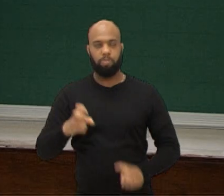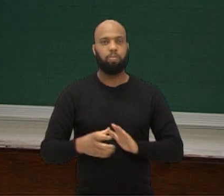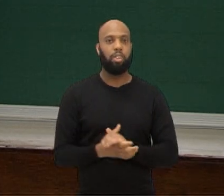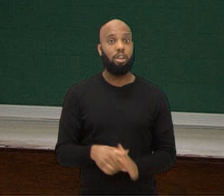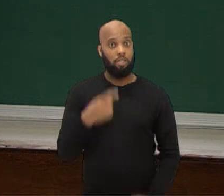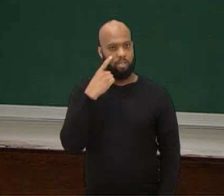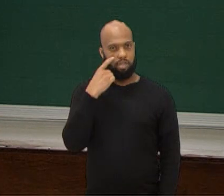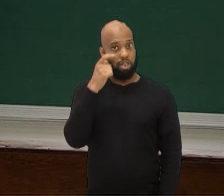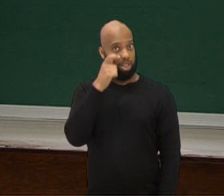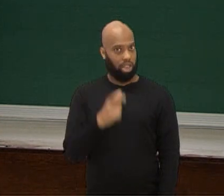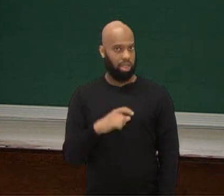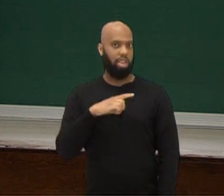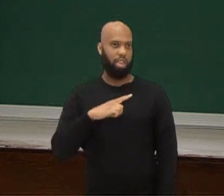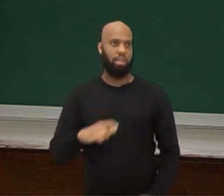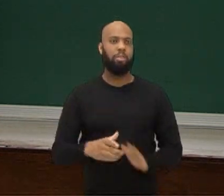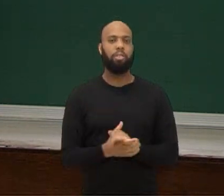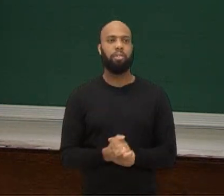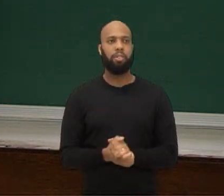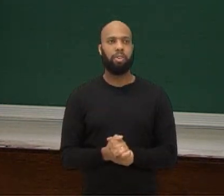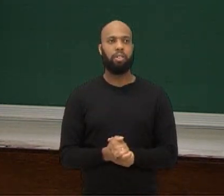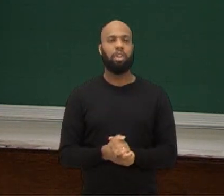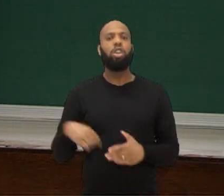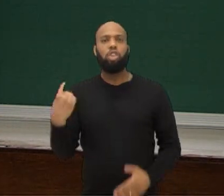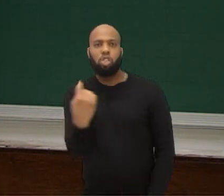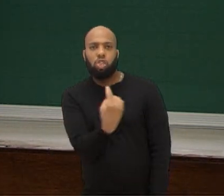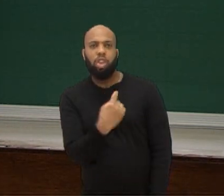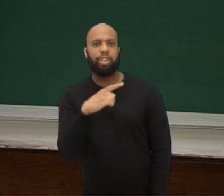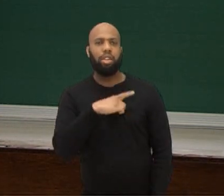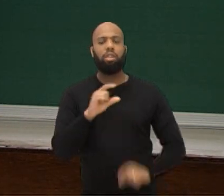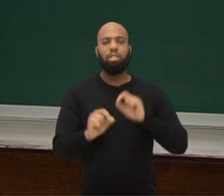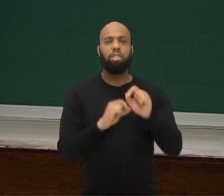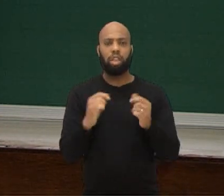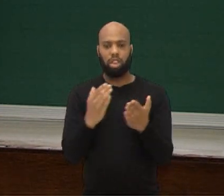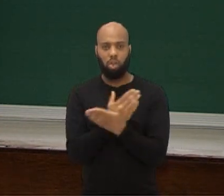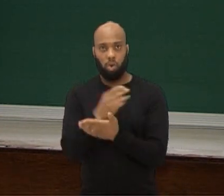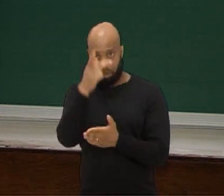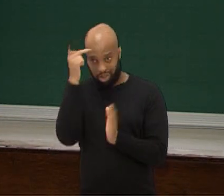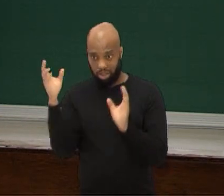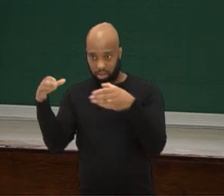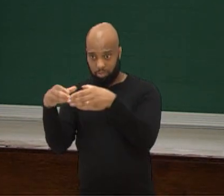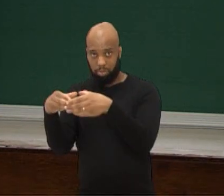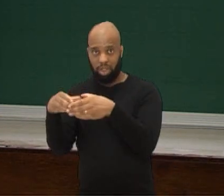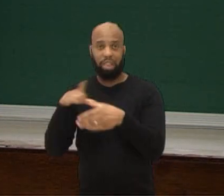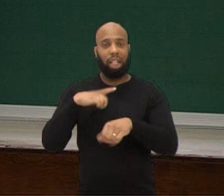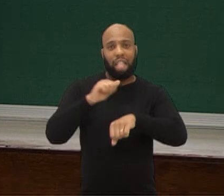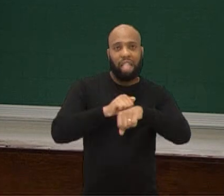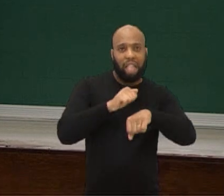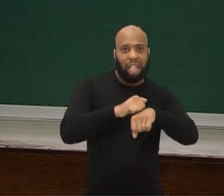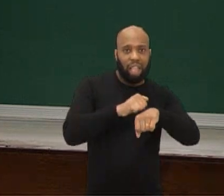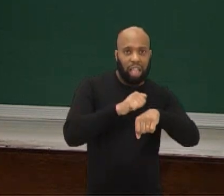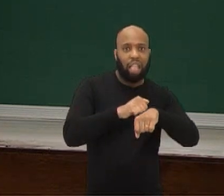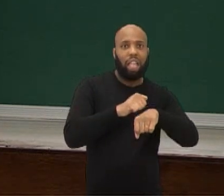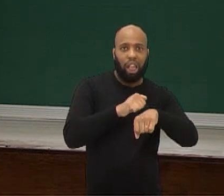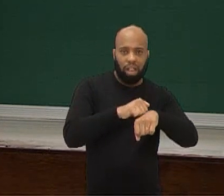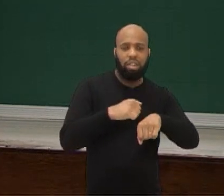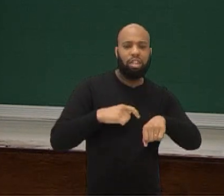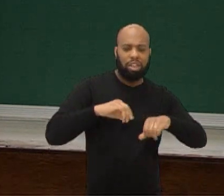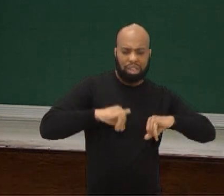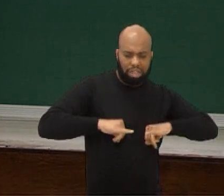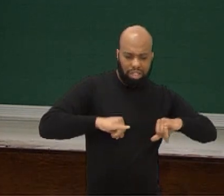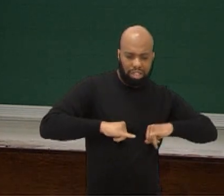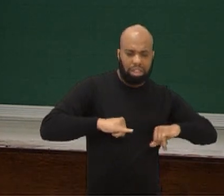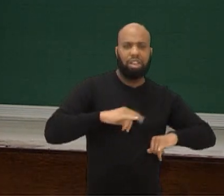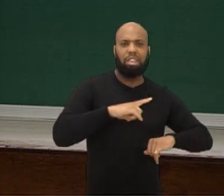que interessante. Nós temos uma parte da população que passa necessidade, que está numa situação